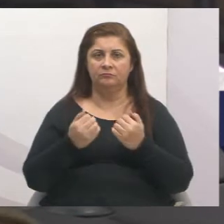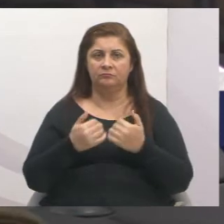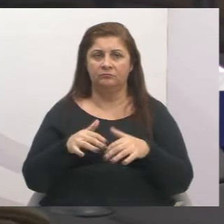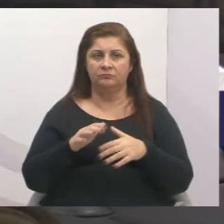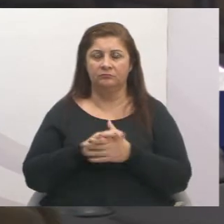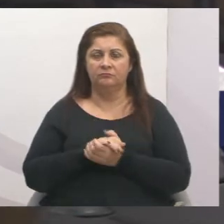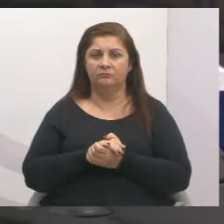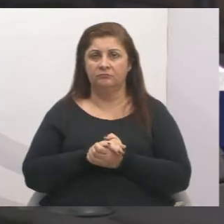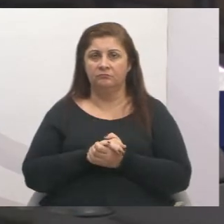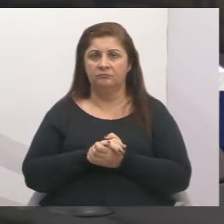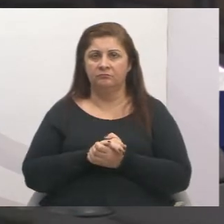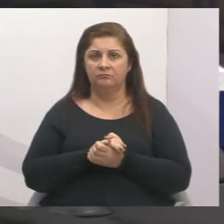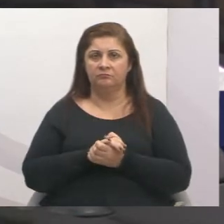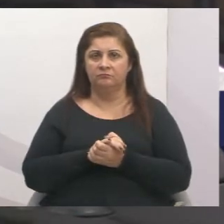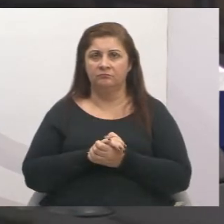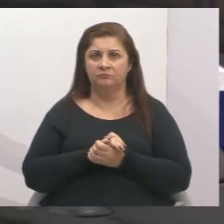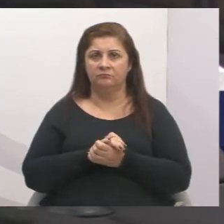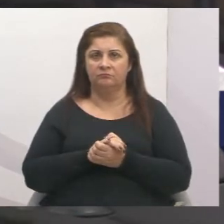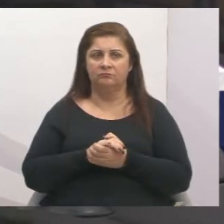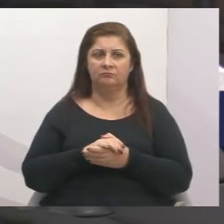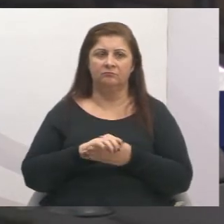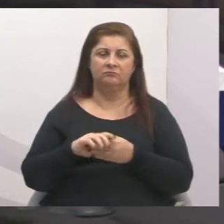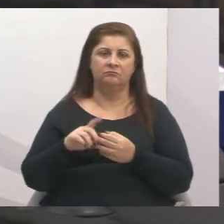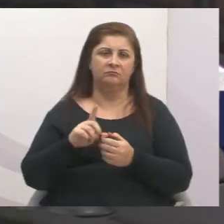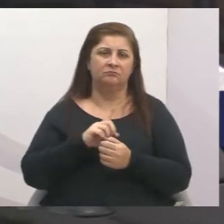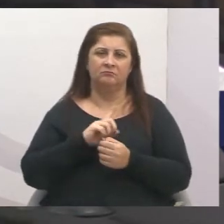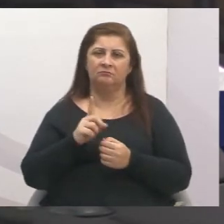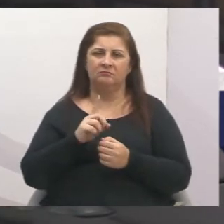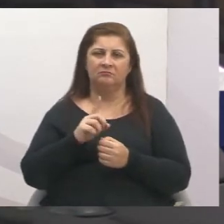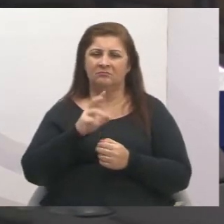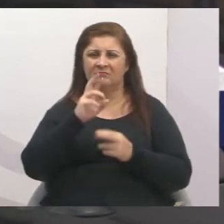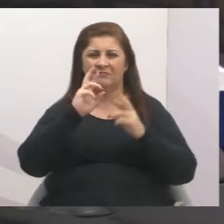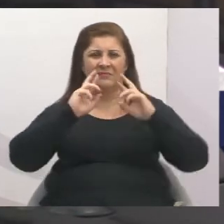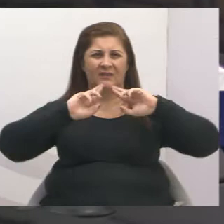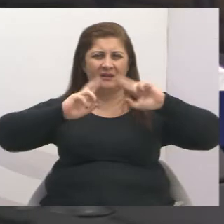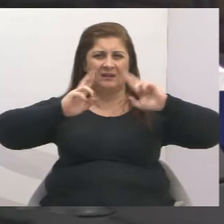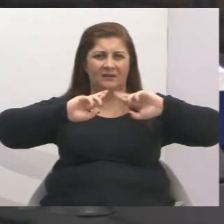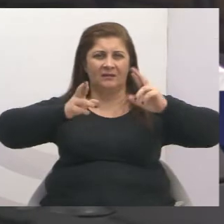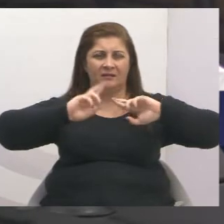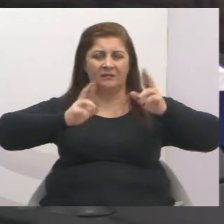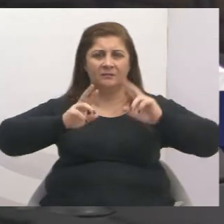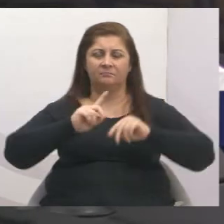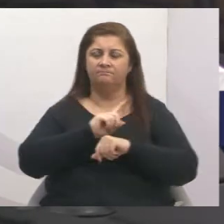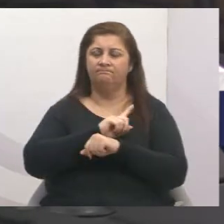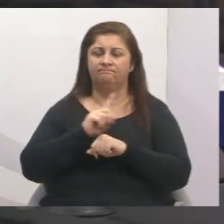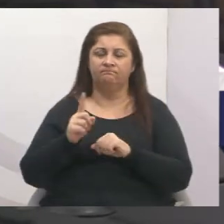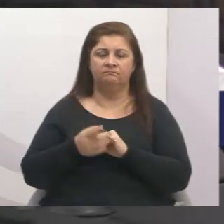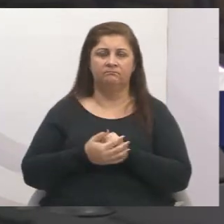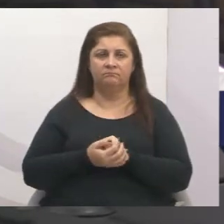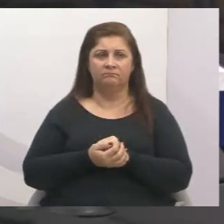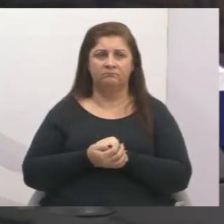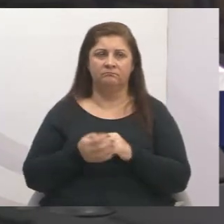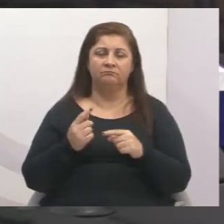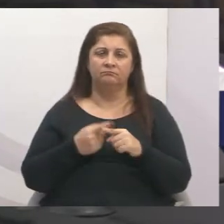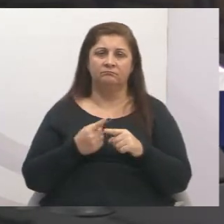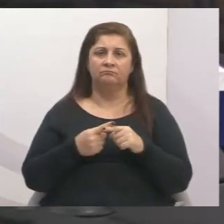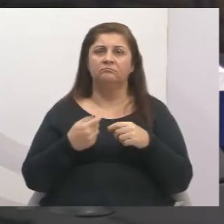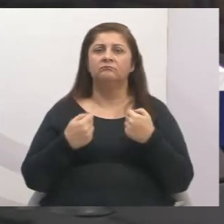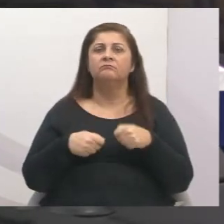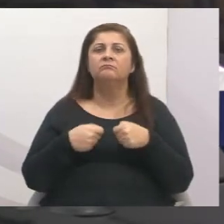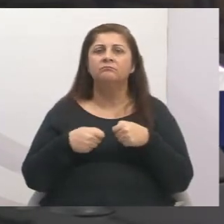vou aqui achincalhar, não vou aqui fazer bravata política, porque a gente